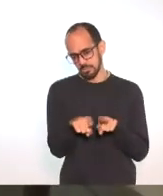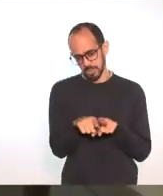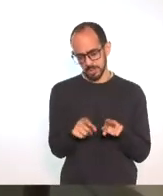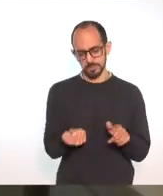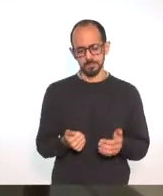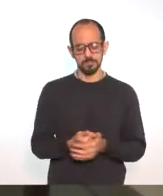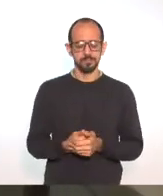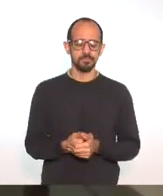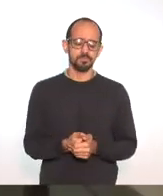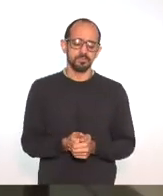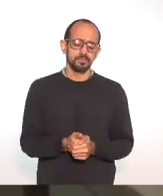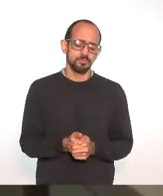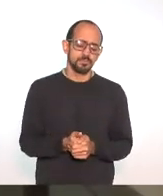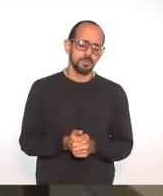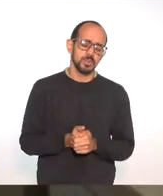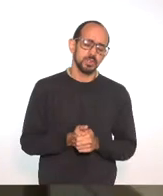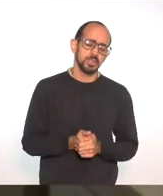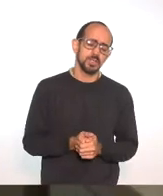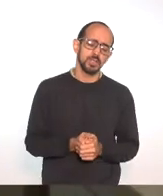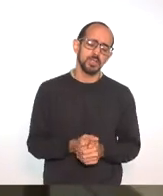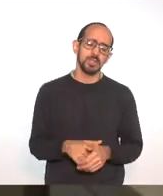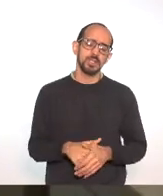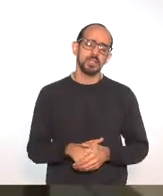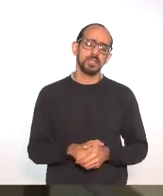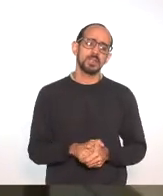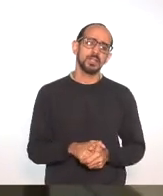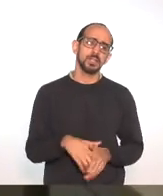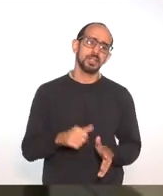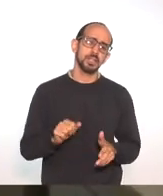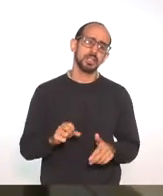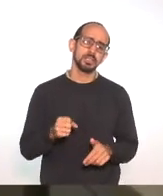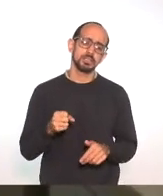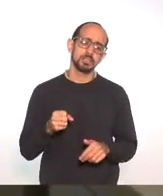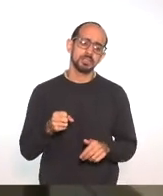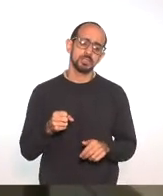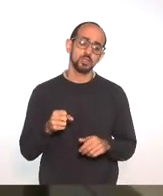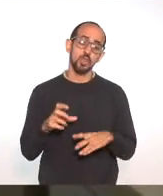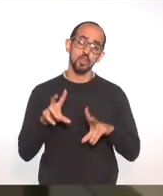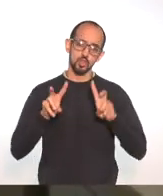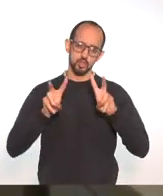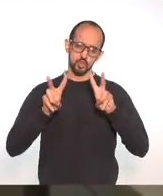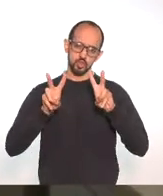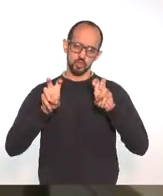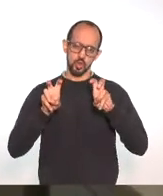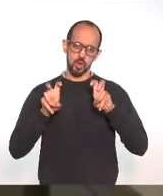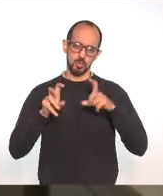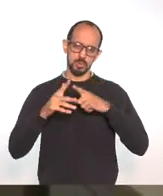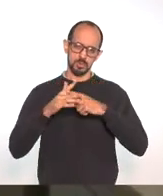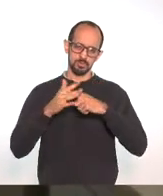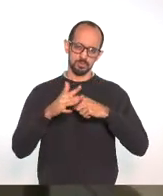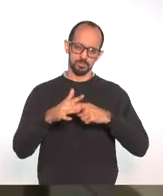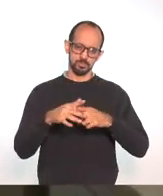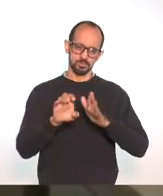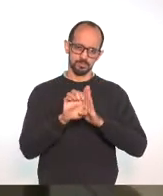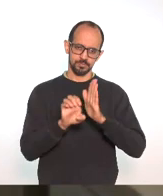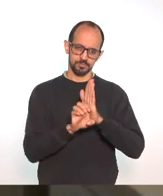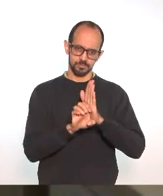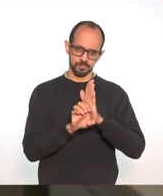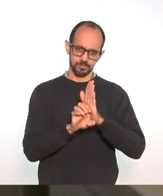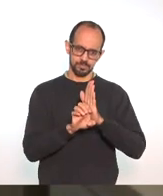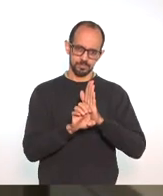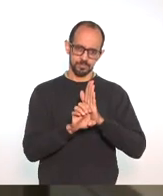eu queria dizer e sobre as emendas eu tenho uma discordância É